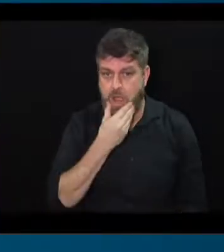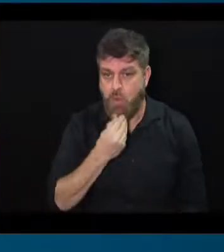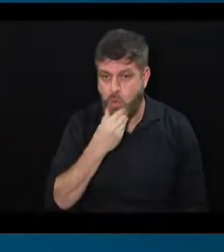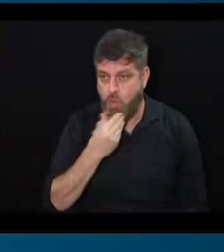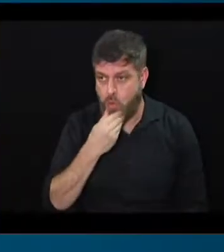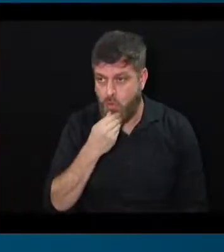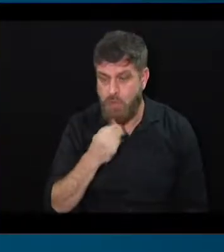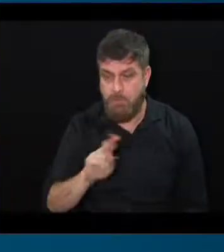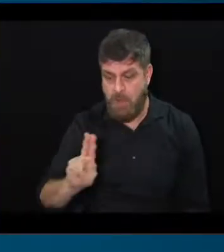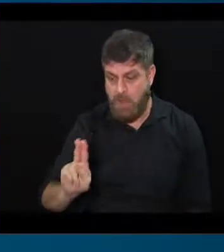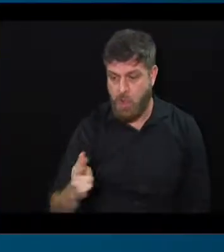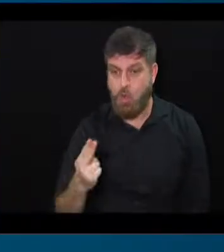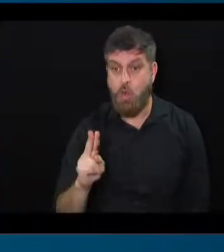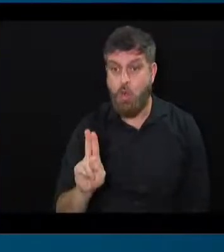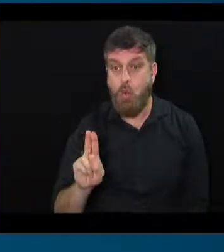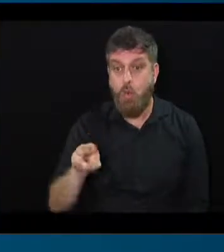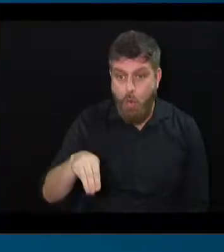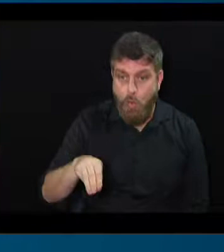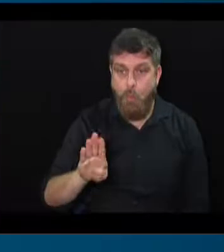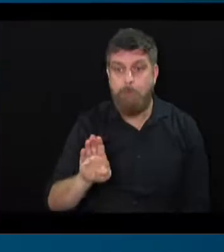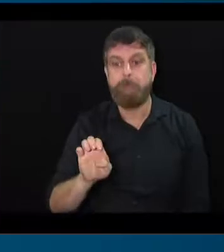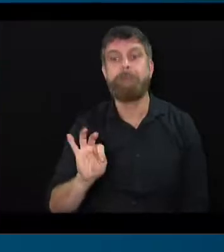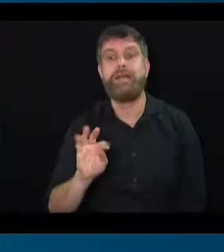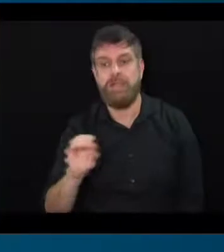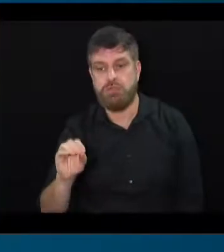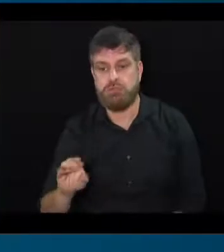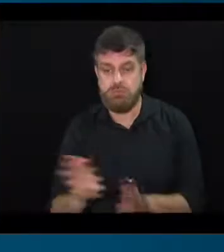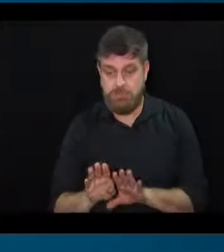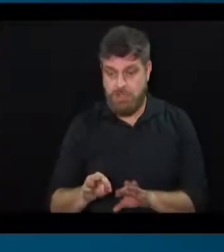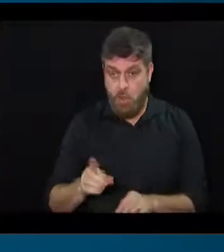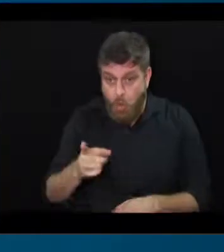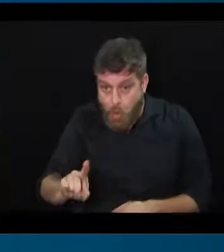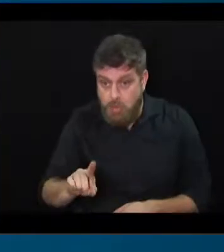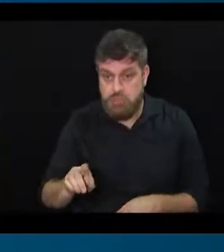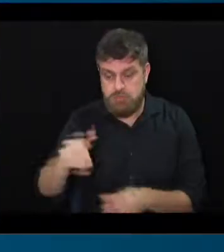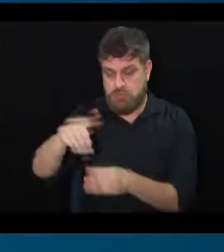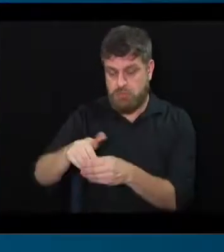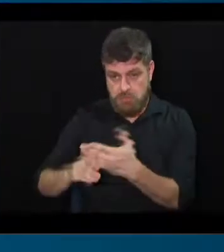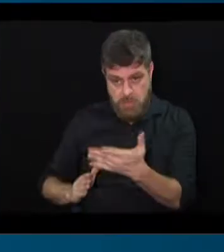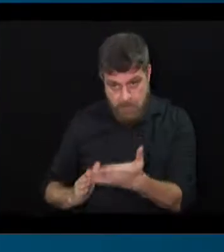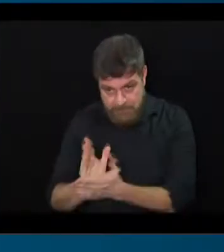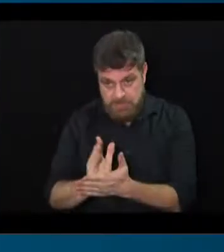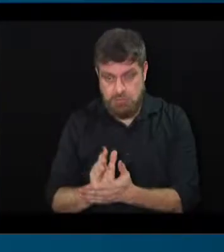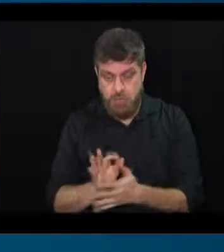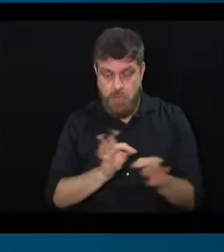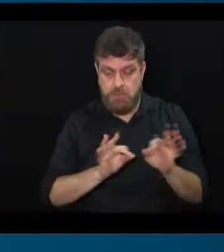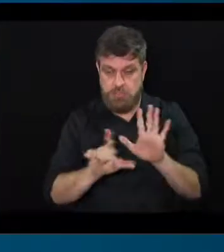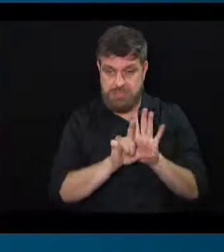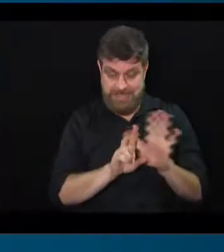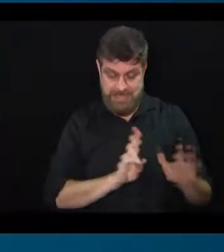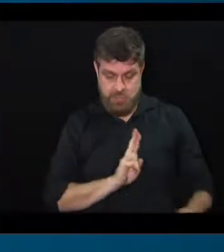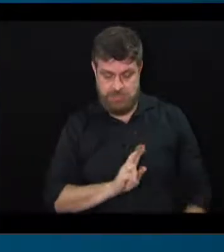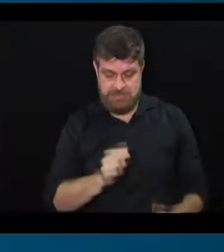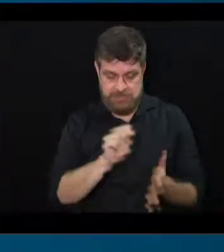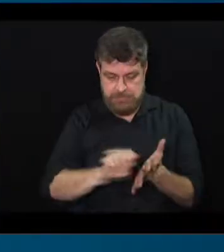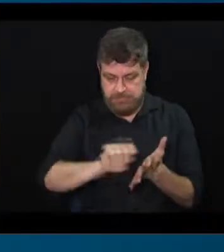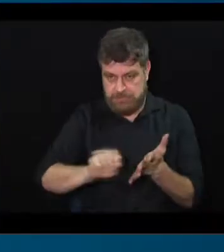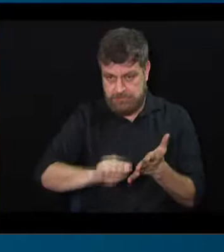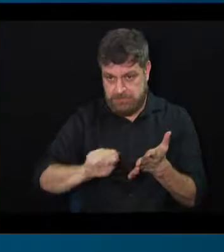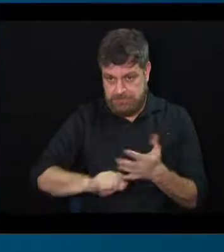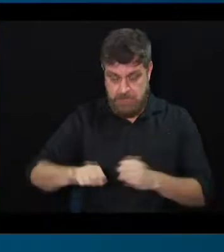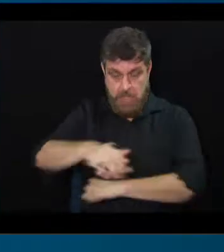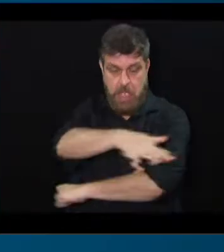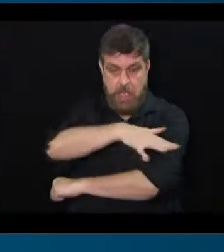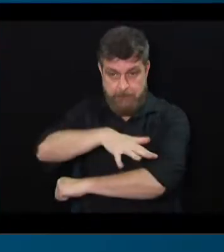ao reverendo Humberto de Carvalho Oliveira. E por fim foi aprovado o projeto de autoria do vereador Luiz Rossini, que denomina como